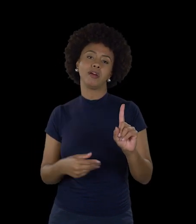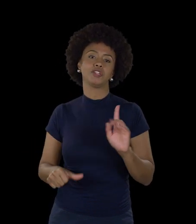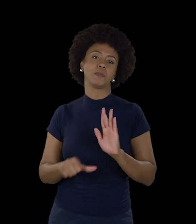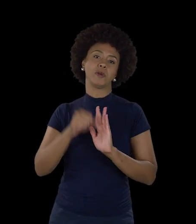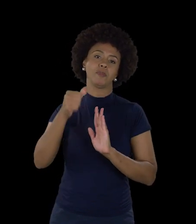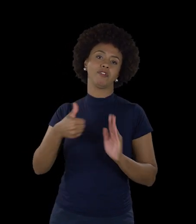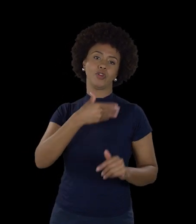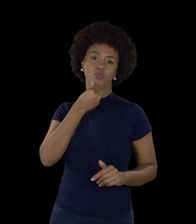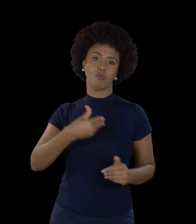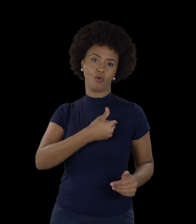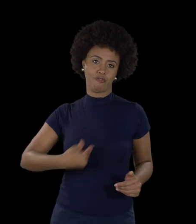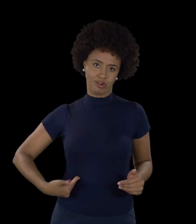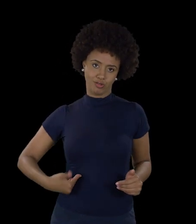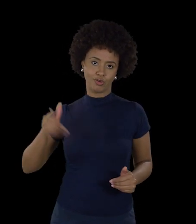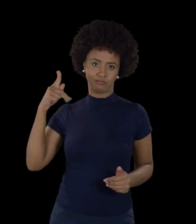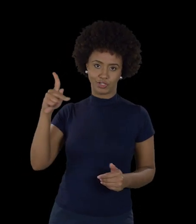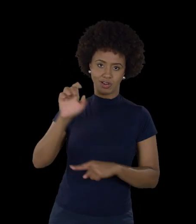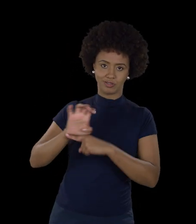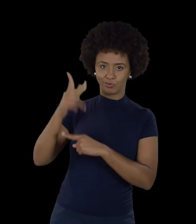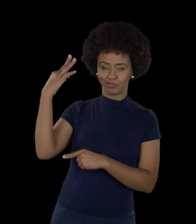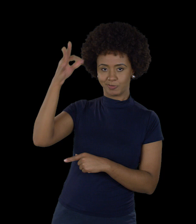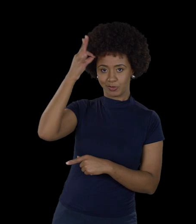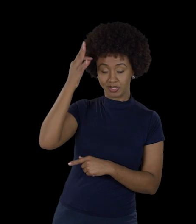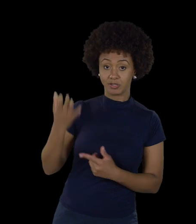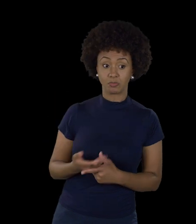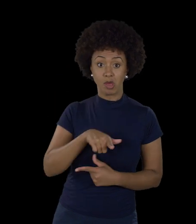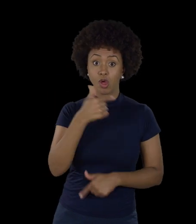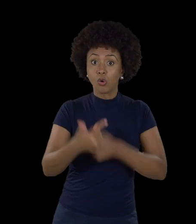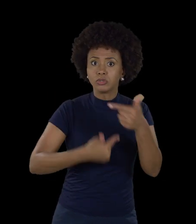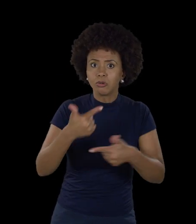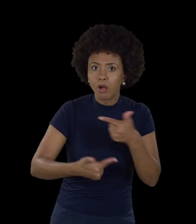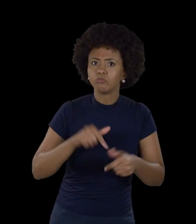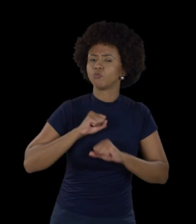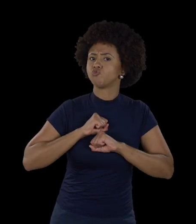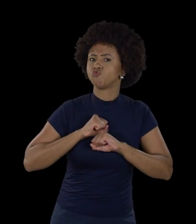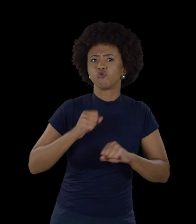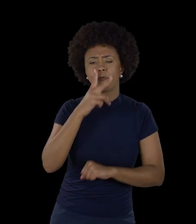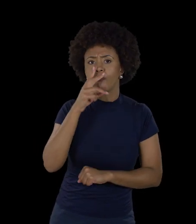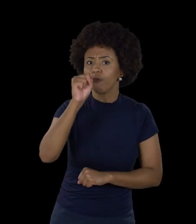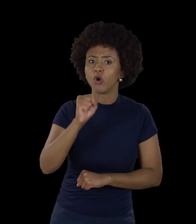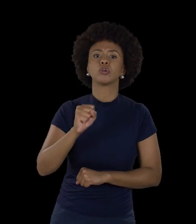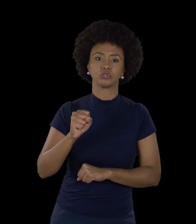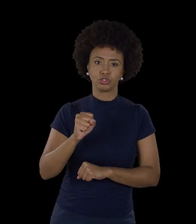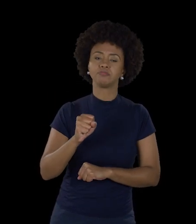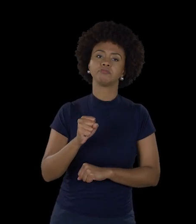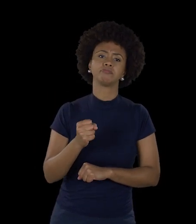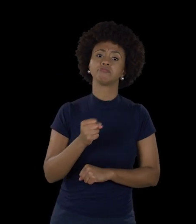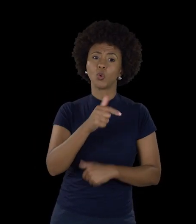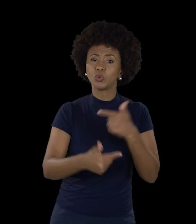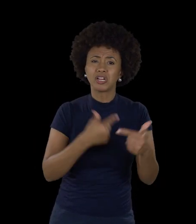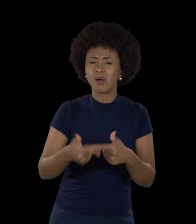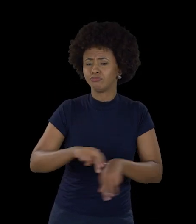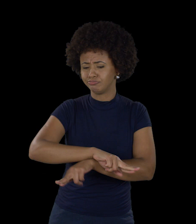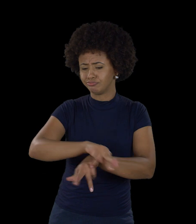primeiro governador do estado do Espírito Santo. Se destaca também pelo seu comércio pujante, pelo setor de serviços,